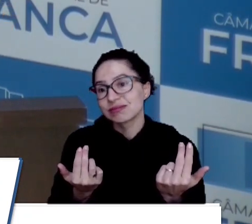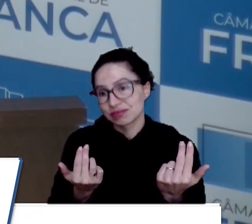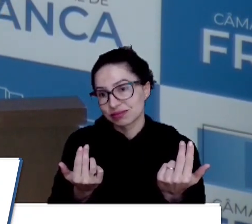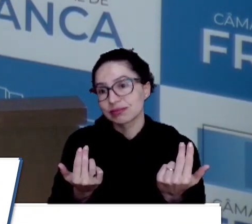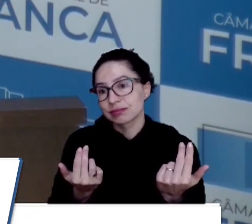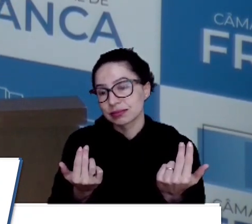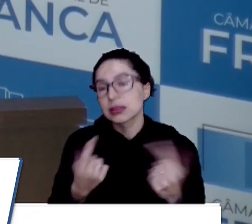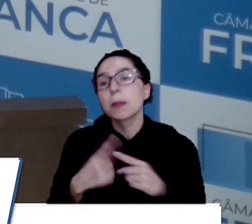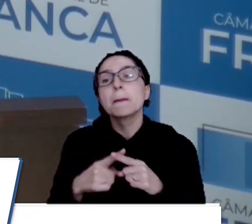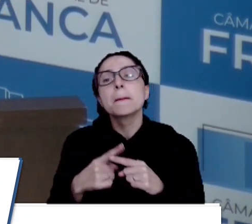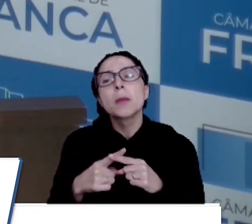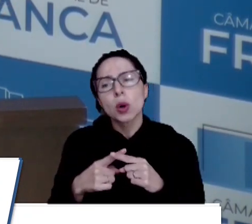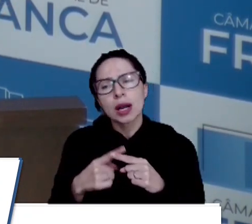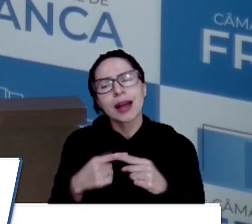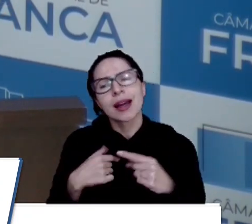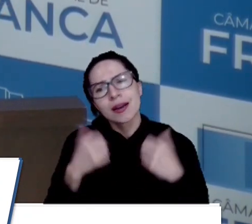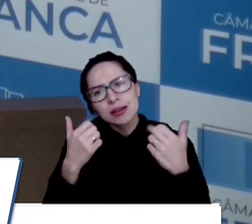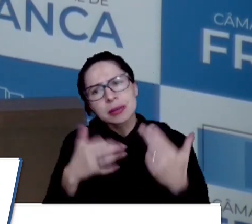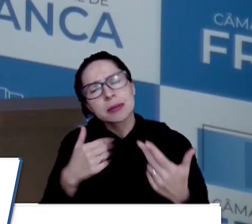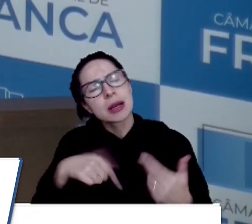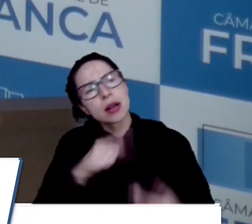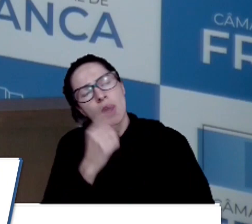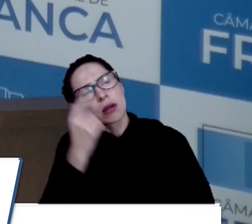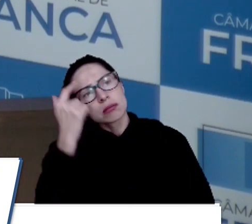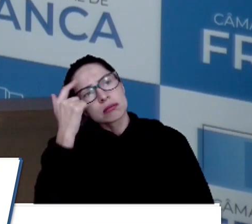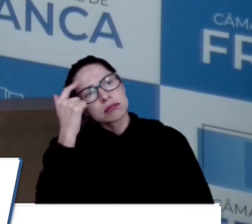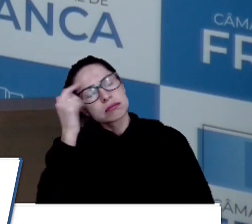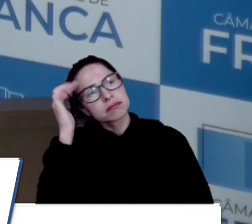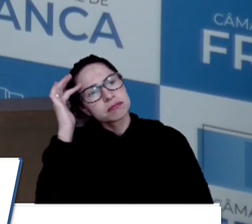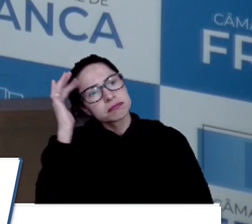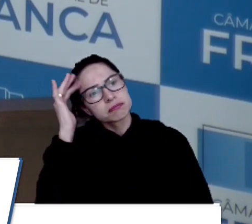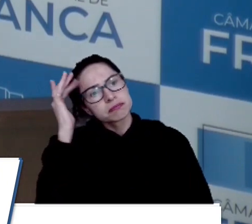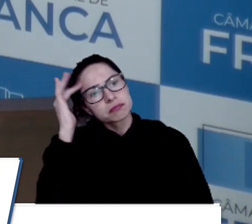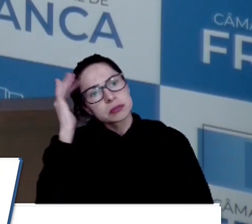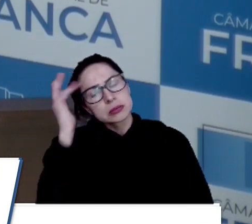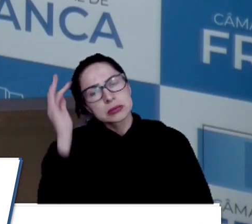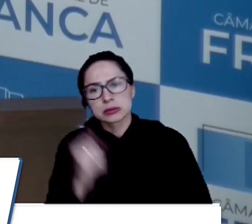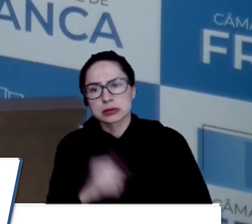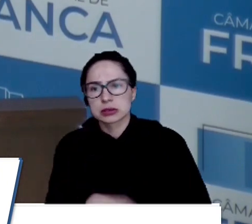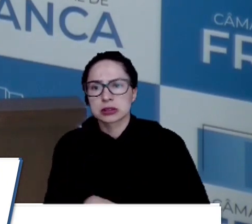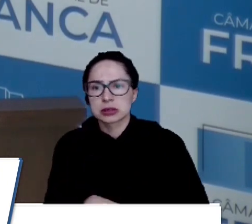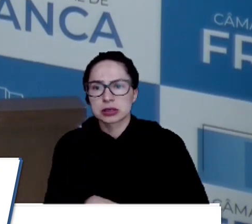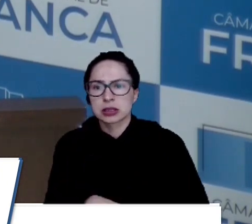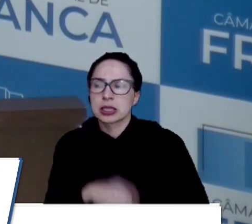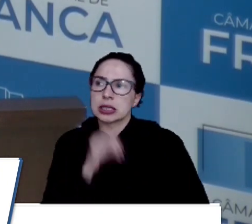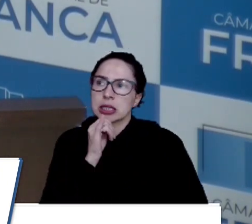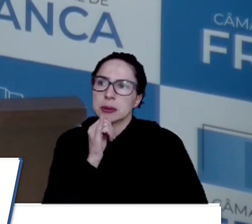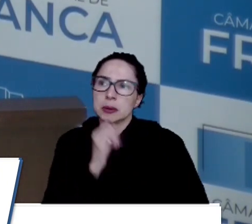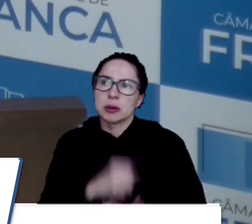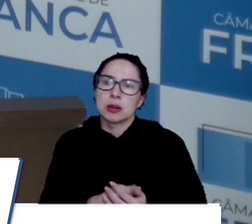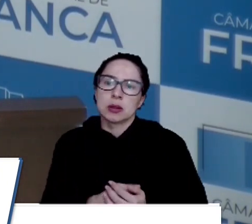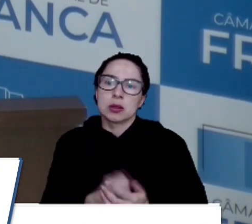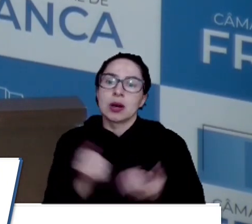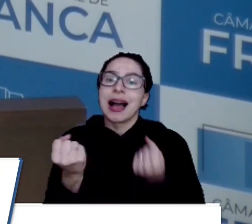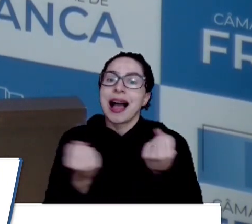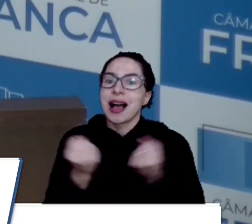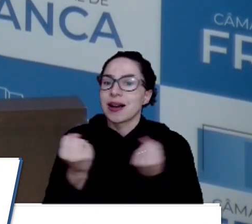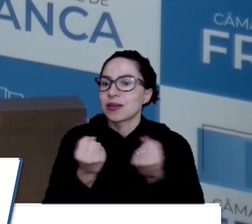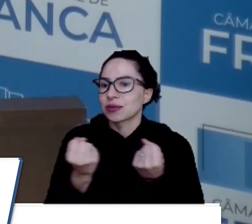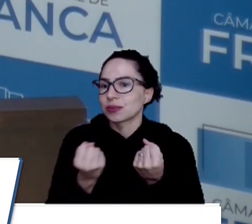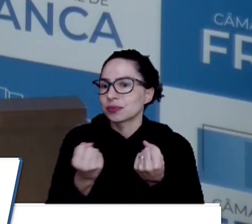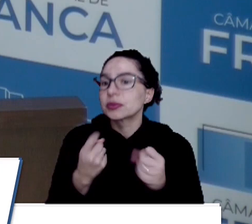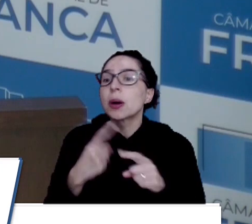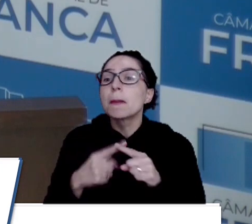que eu falo isso? Para a gente pensar, por exemplo, carro. Por que